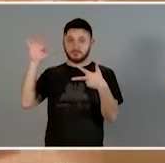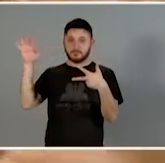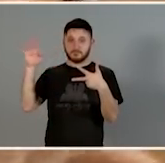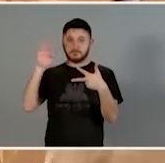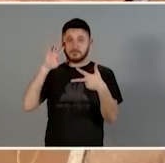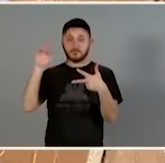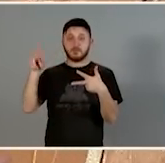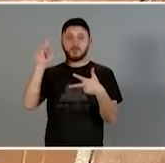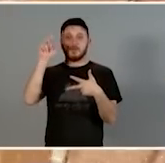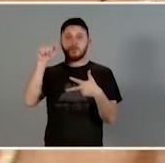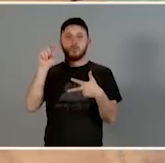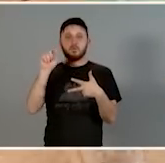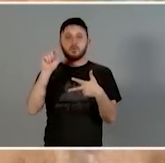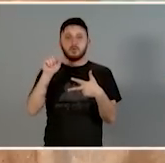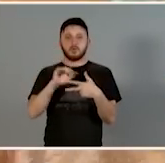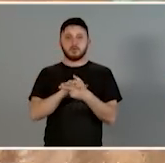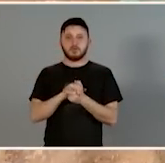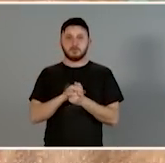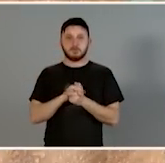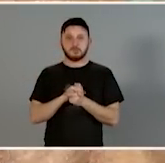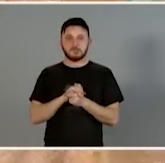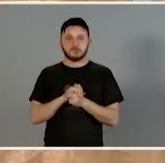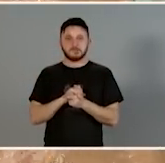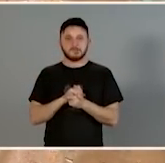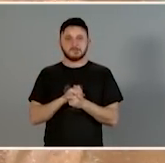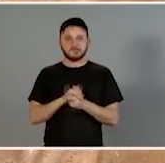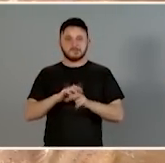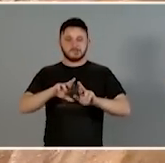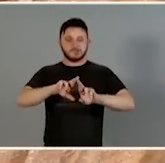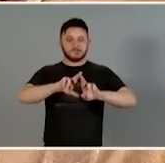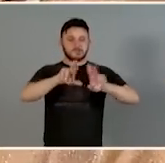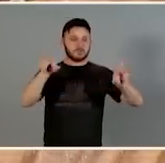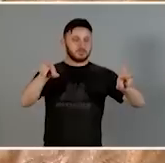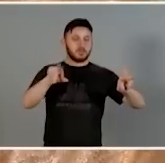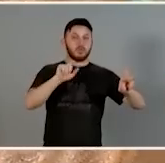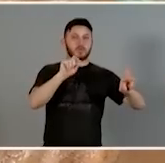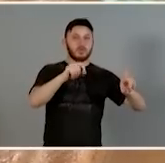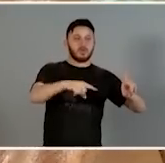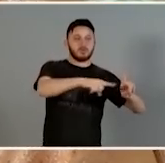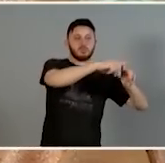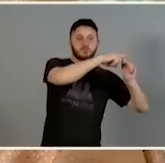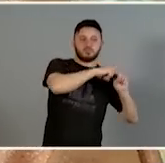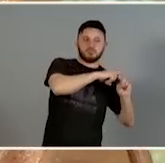é a distinção entre o que é cruz e o que é fardo.